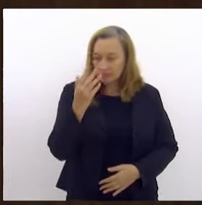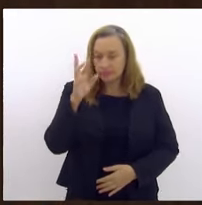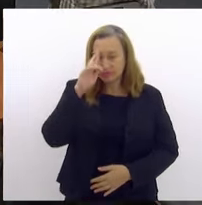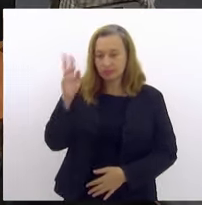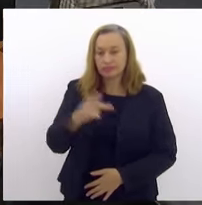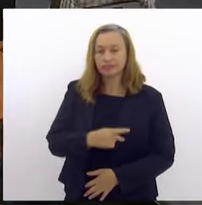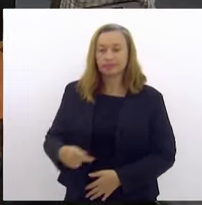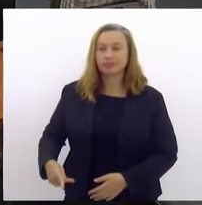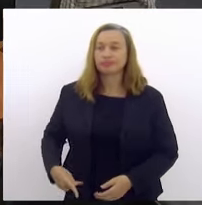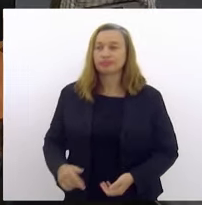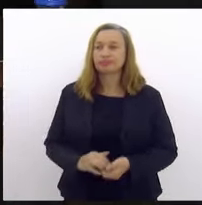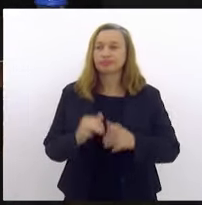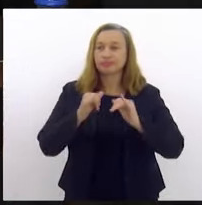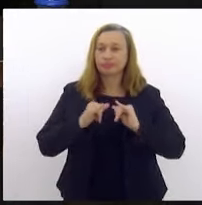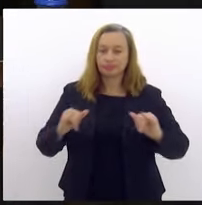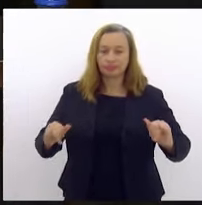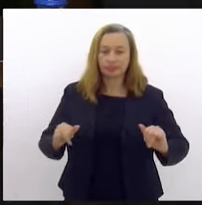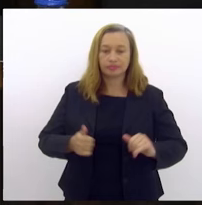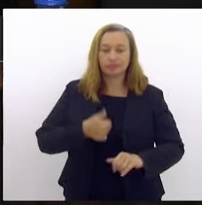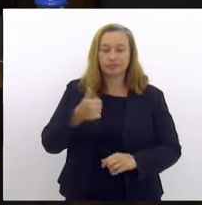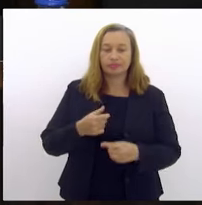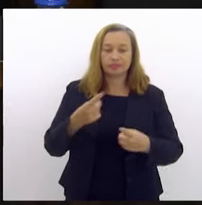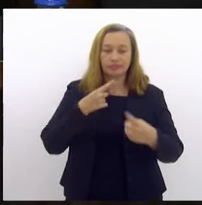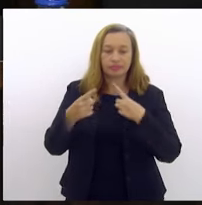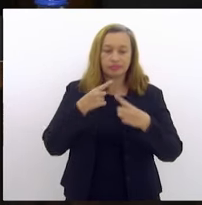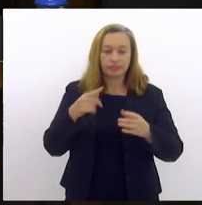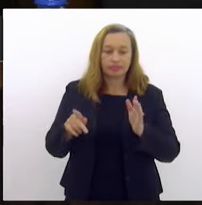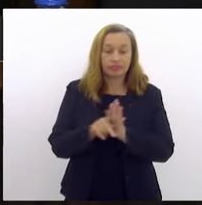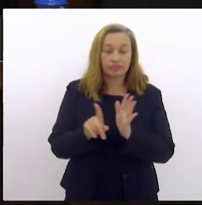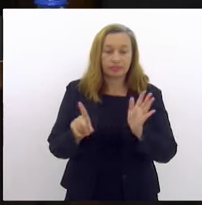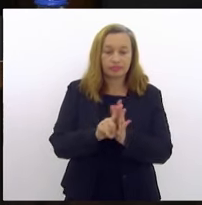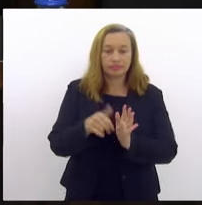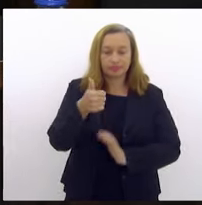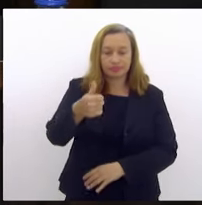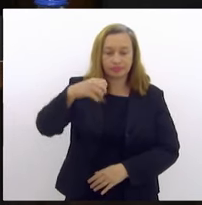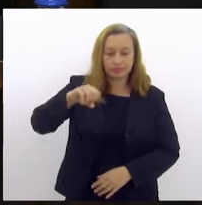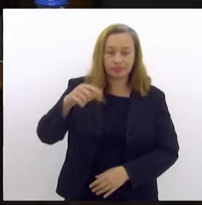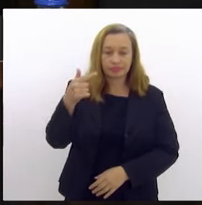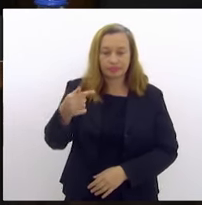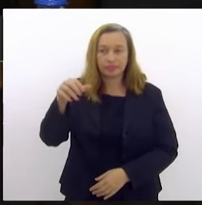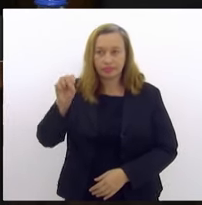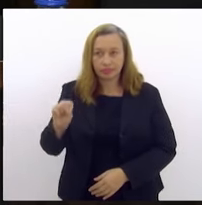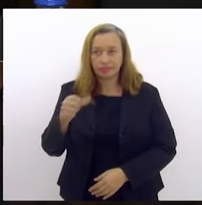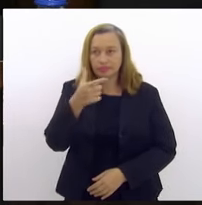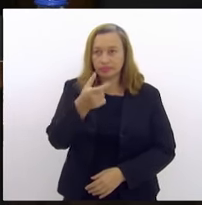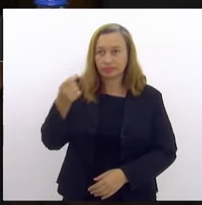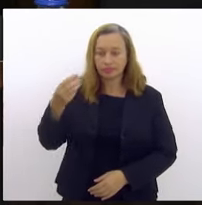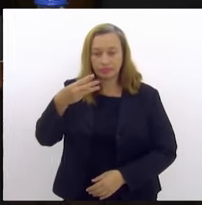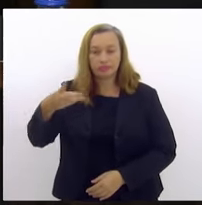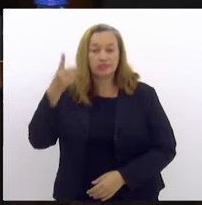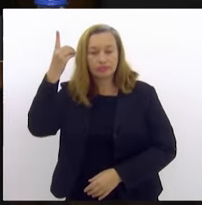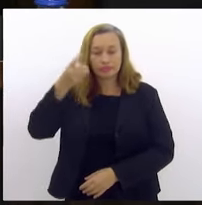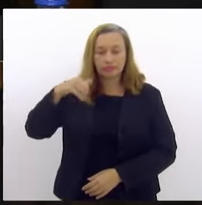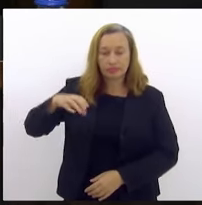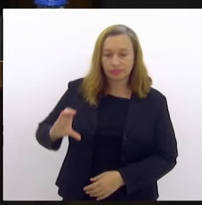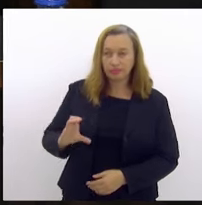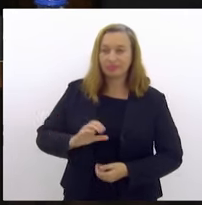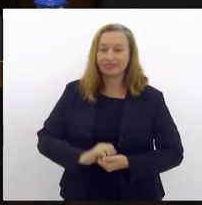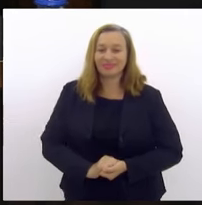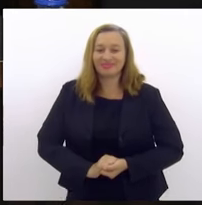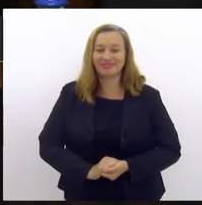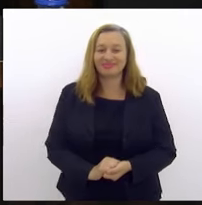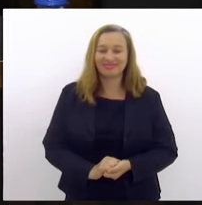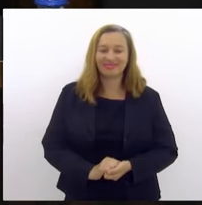presidente. Anuncio, em primeira discussão, o projeto de lei número 1978, de autoria do deputado Carlos Mink, que altera a